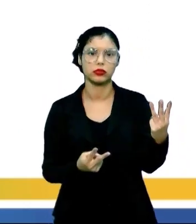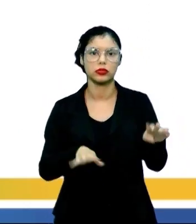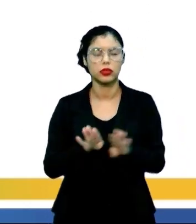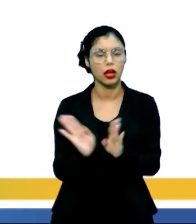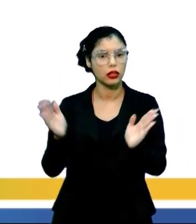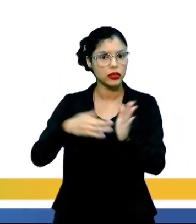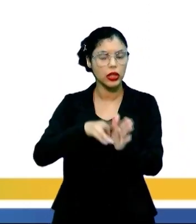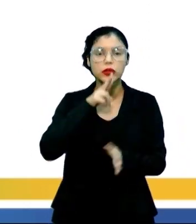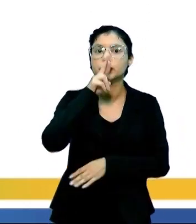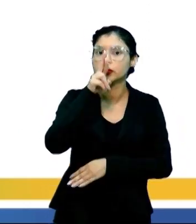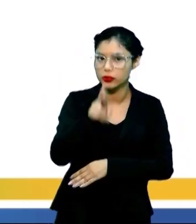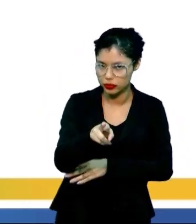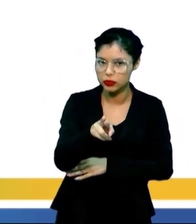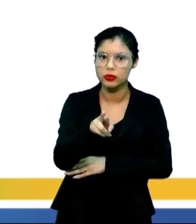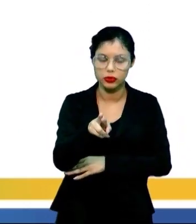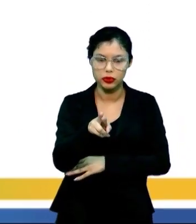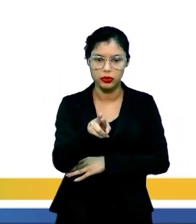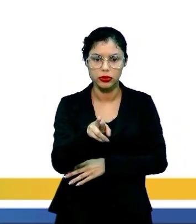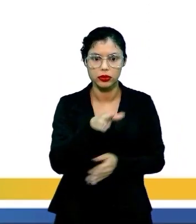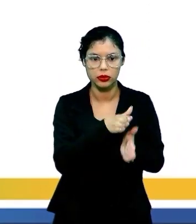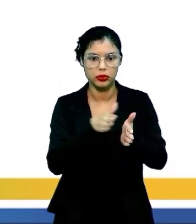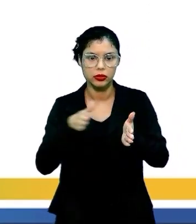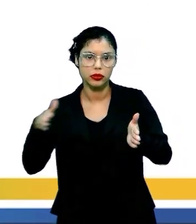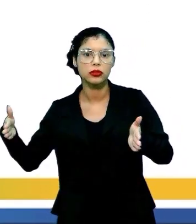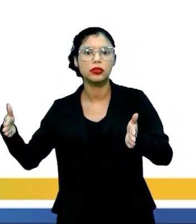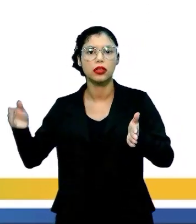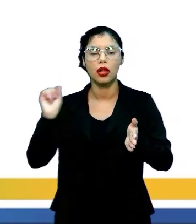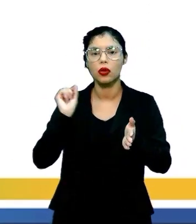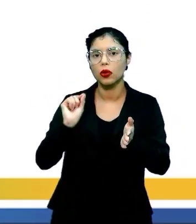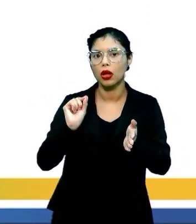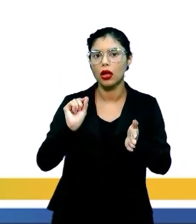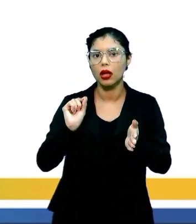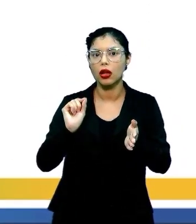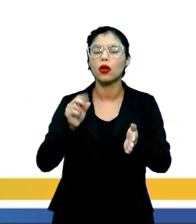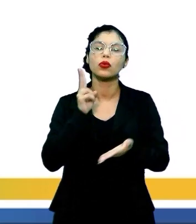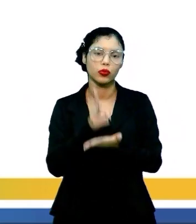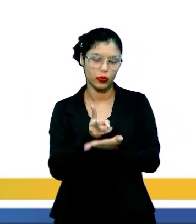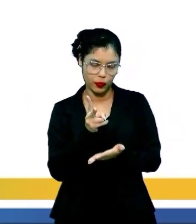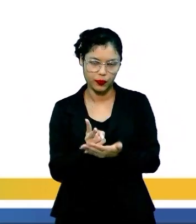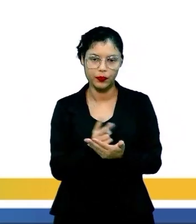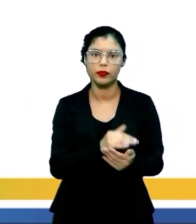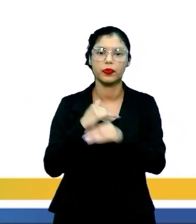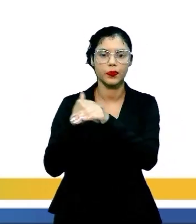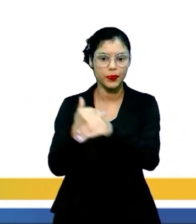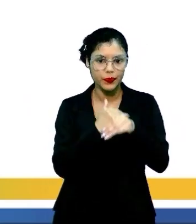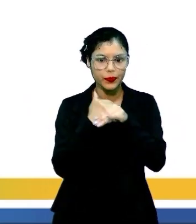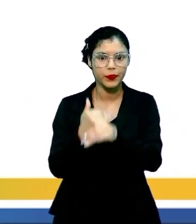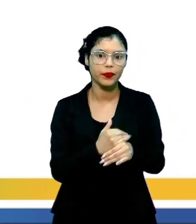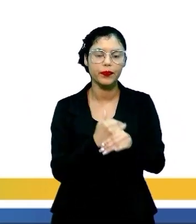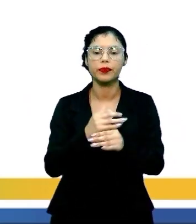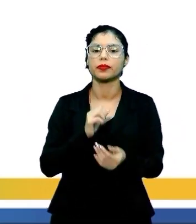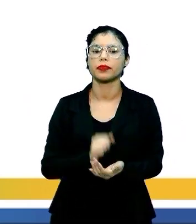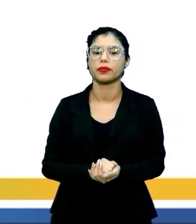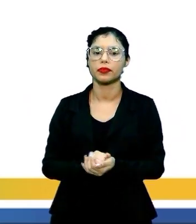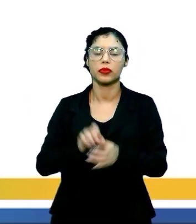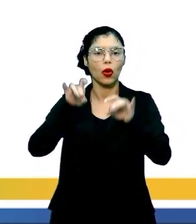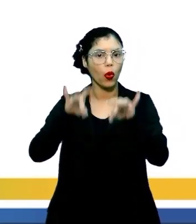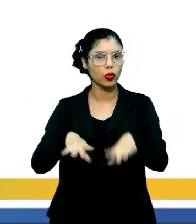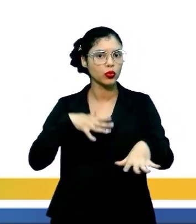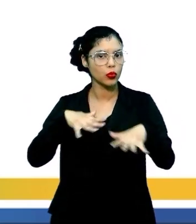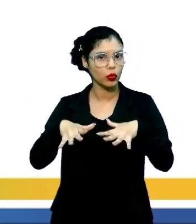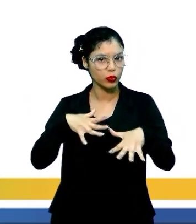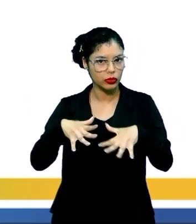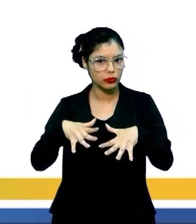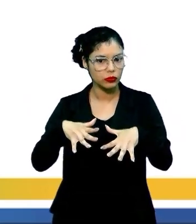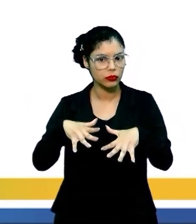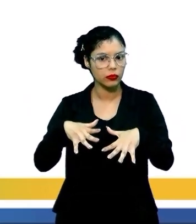se calcular esse deslocamento escalar, parte do mesmo princípio. Sempre vamos calcular o último